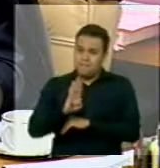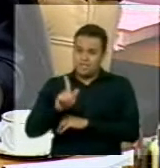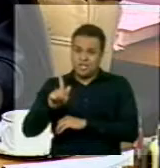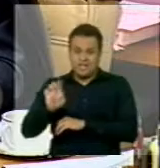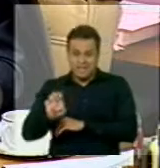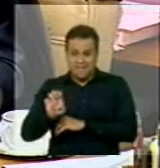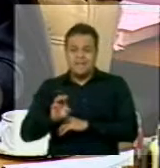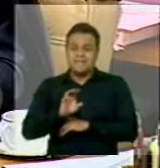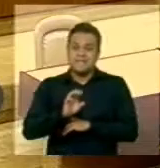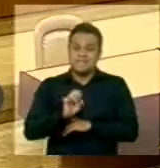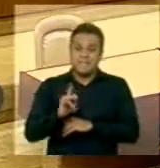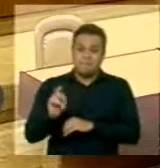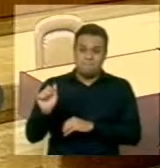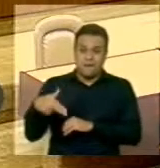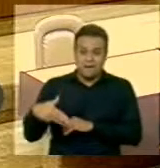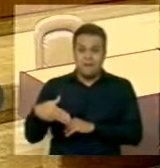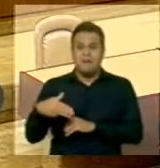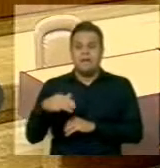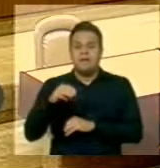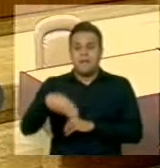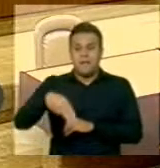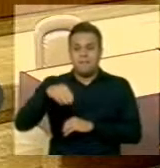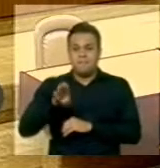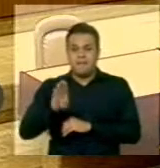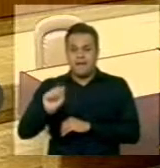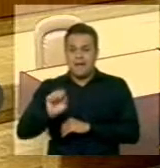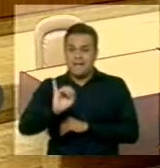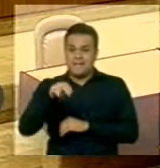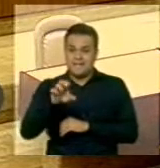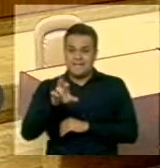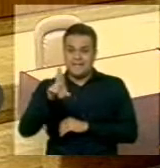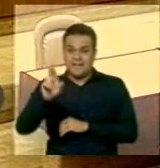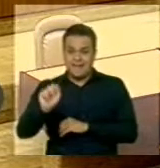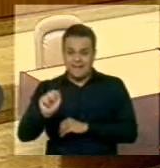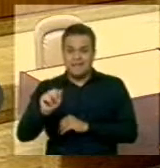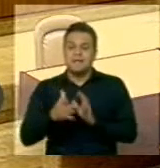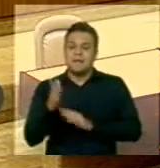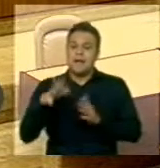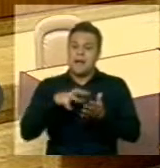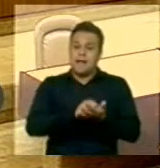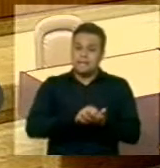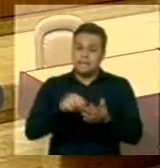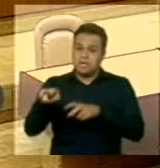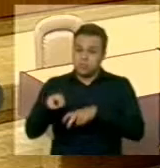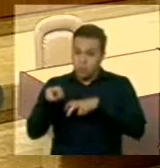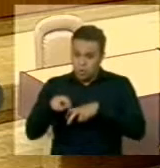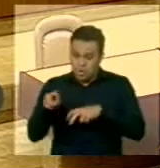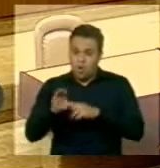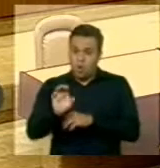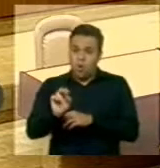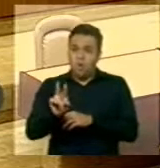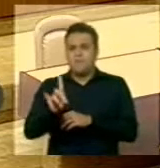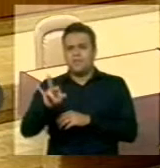do CIPAM, do MDA, do INCRA, do Sistema Nacional de Cadastro Rural, da Ouvidoria Agrária Nacional,